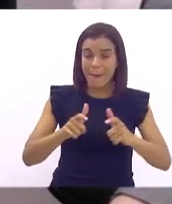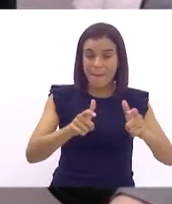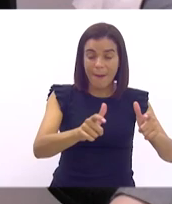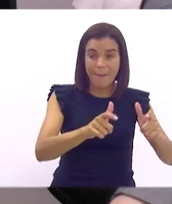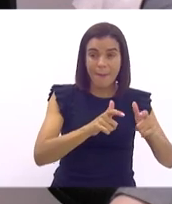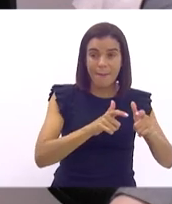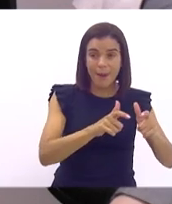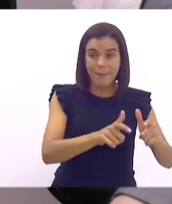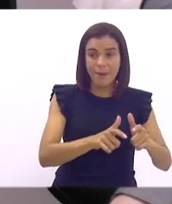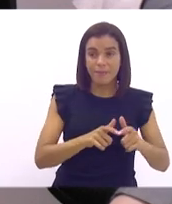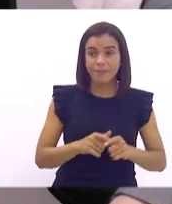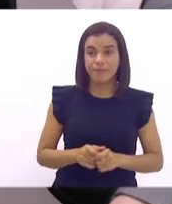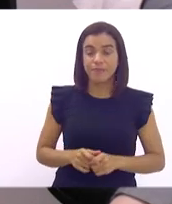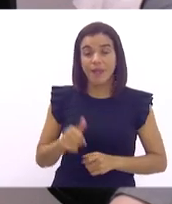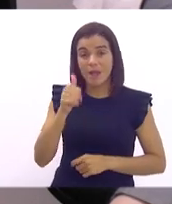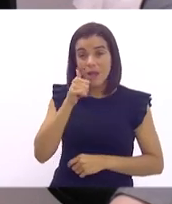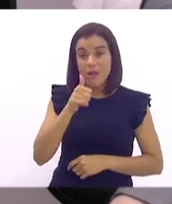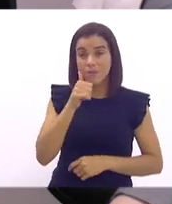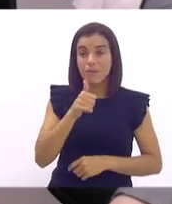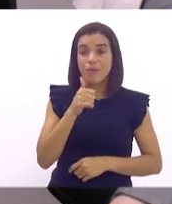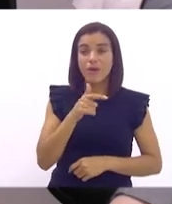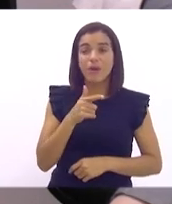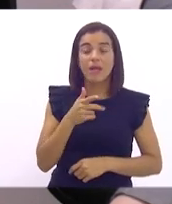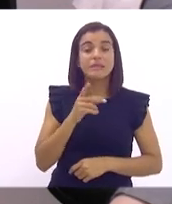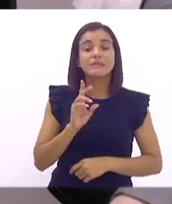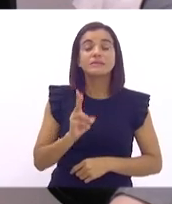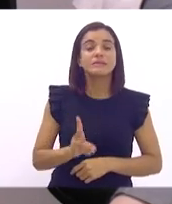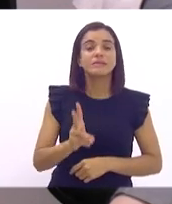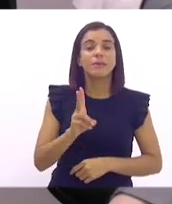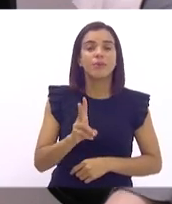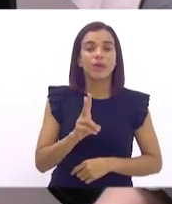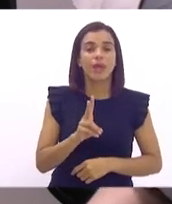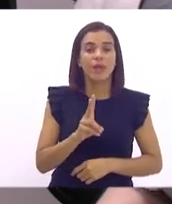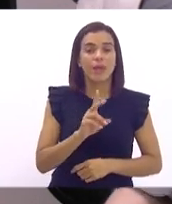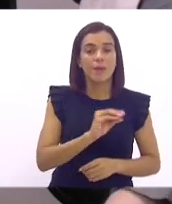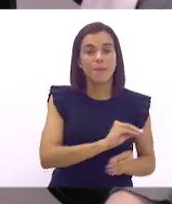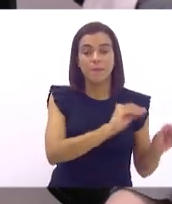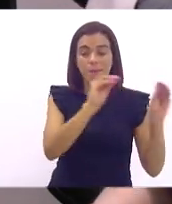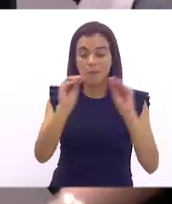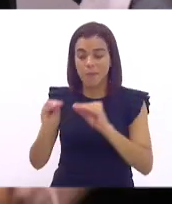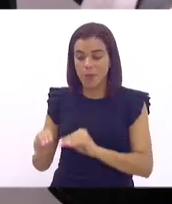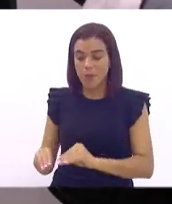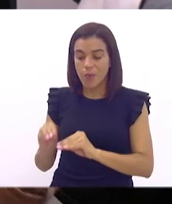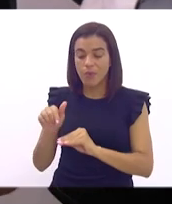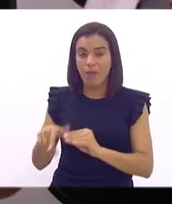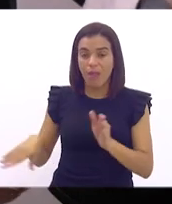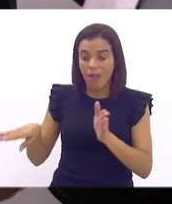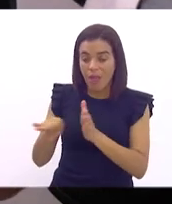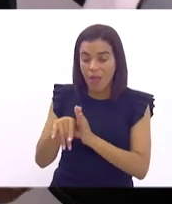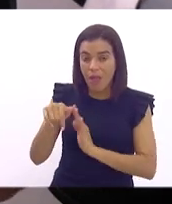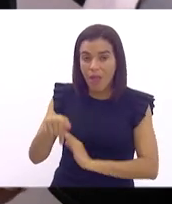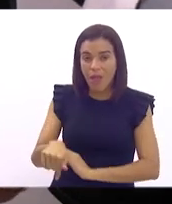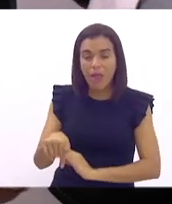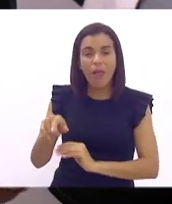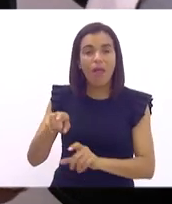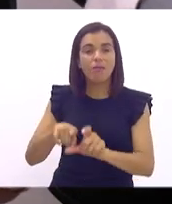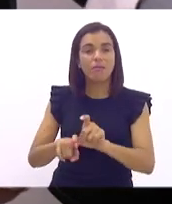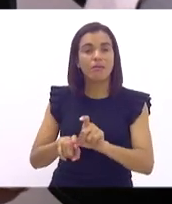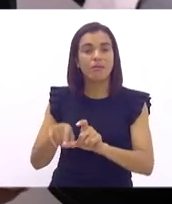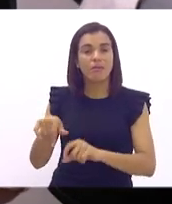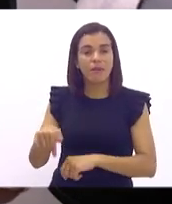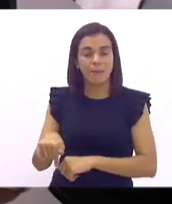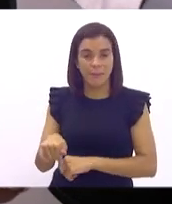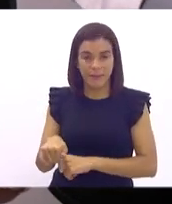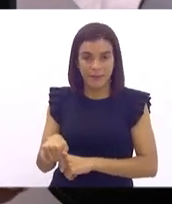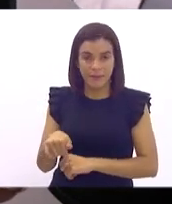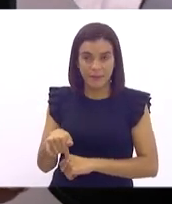vêm com a promessa do casamento, do relacionamento. E elas chegam aqui, elas são reféns. E